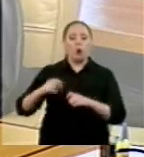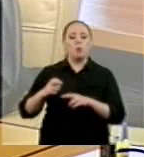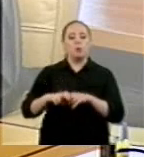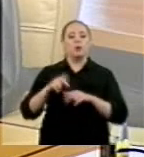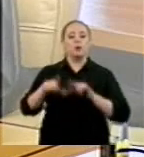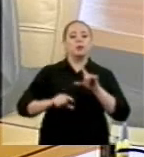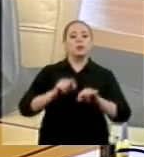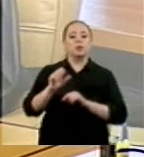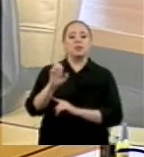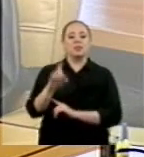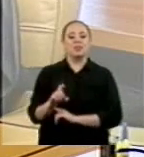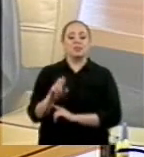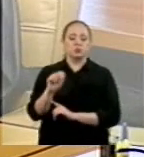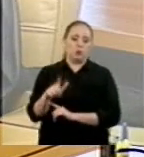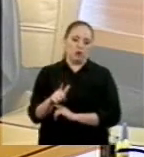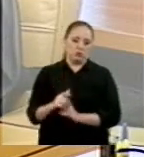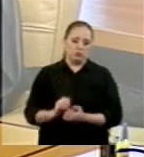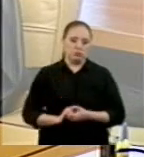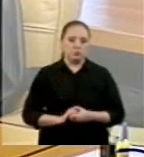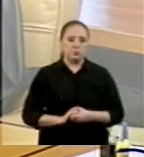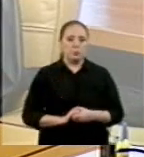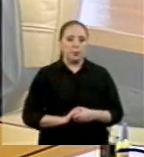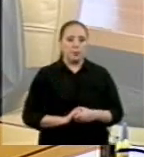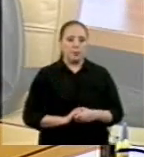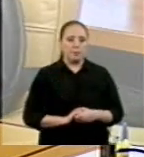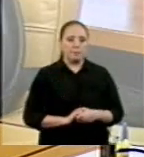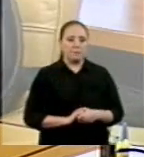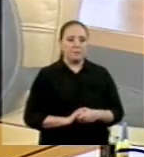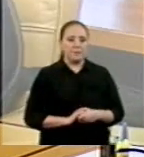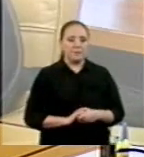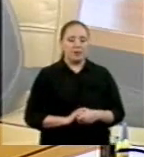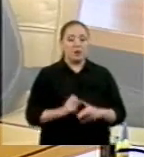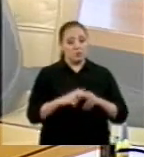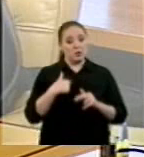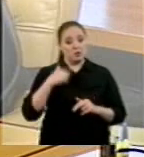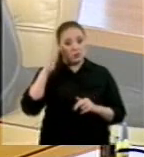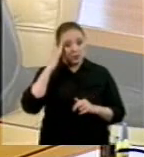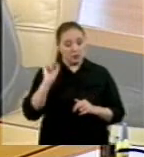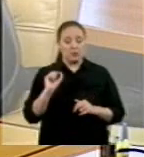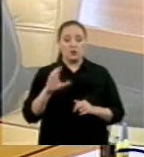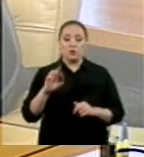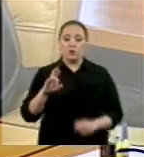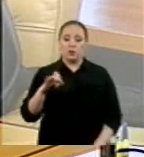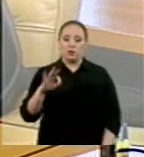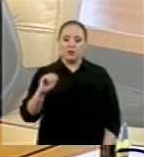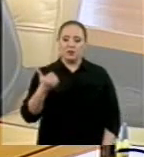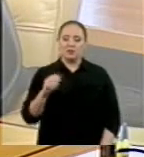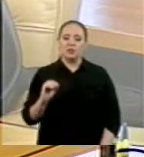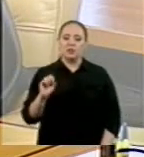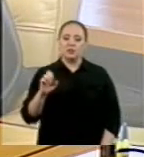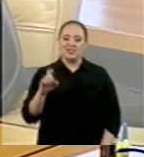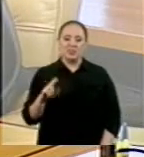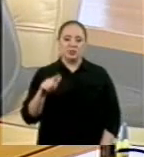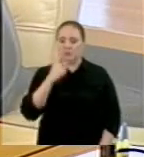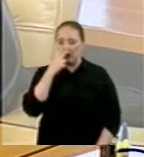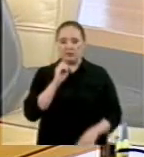orientação sexual da pessoa doadora. Por isso, entendo que orientação sexual não contamina